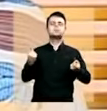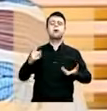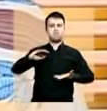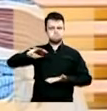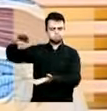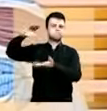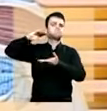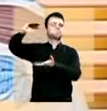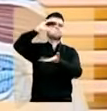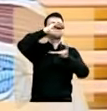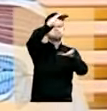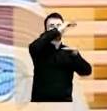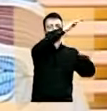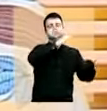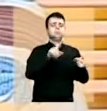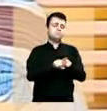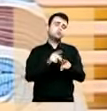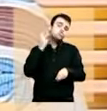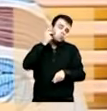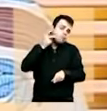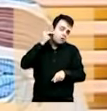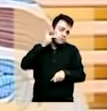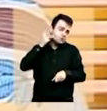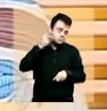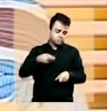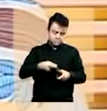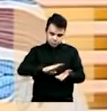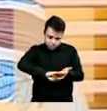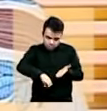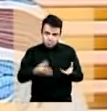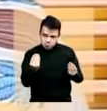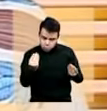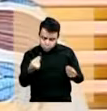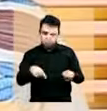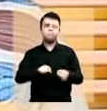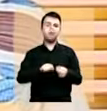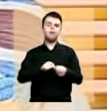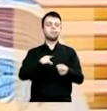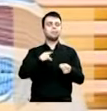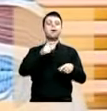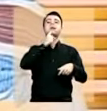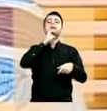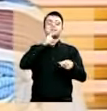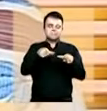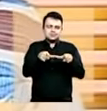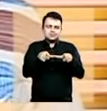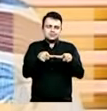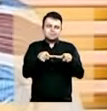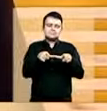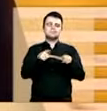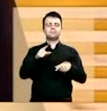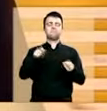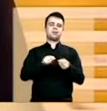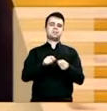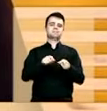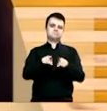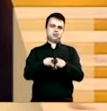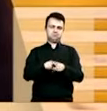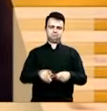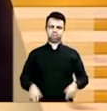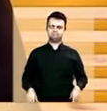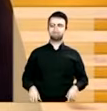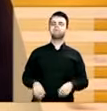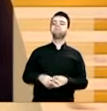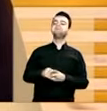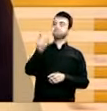bastante as polpas. E os tomates, que fazemos também a polpa de tomate. Polpa de tomate. O Rafael, esse